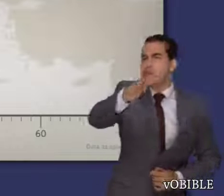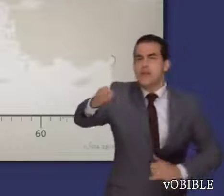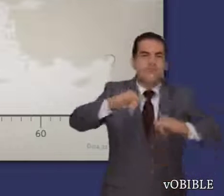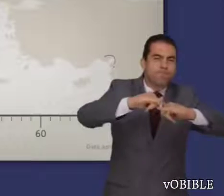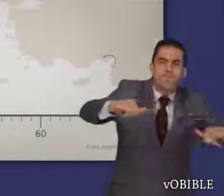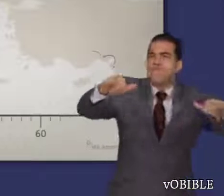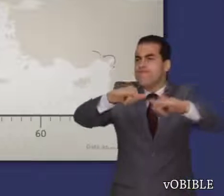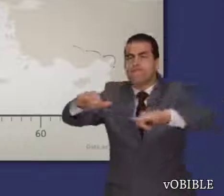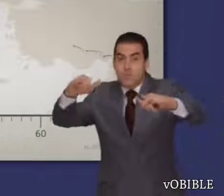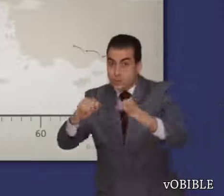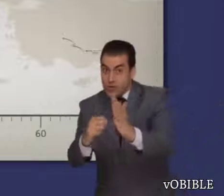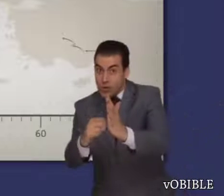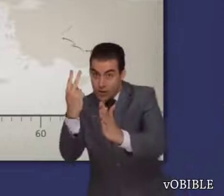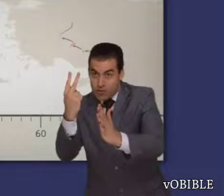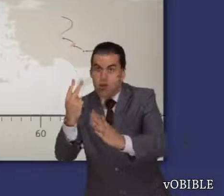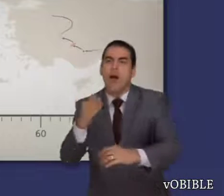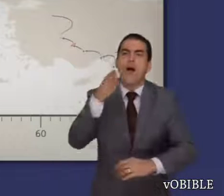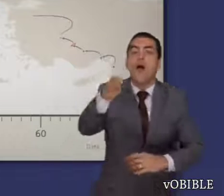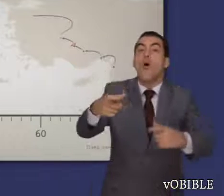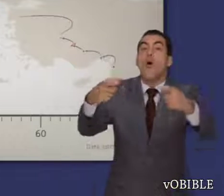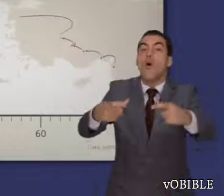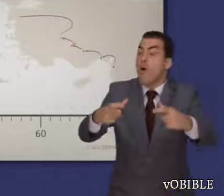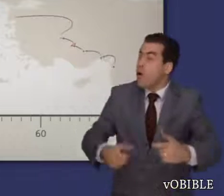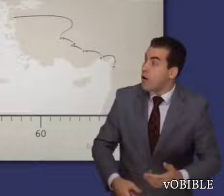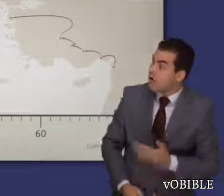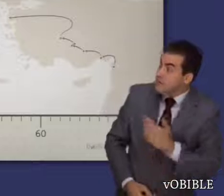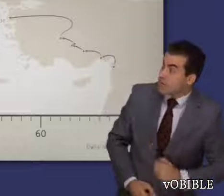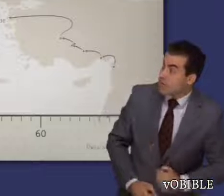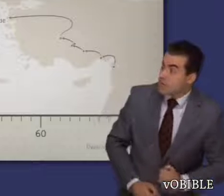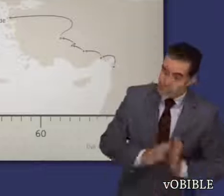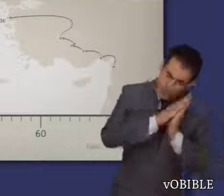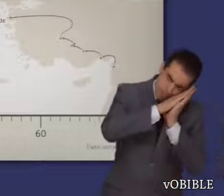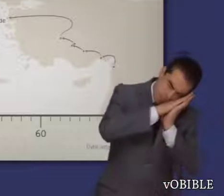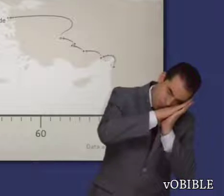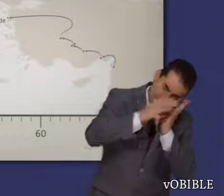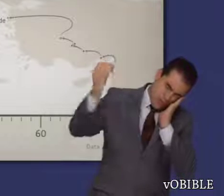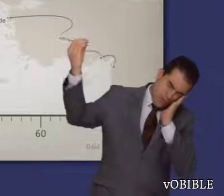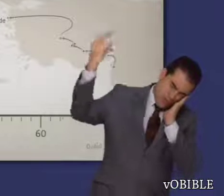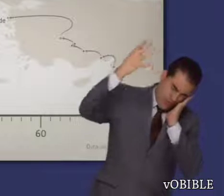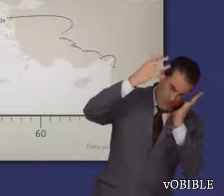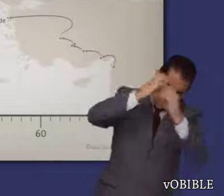Alguns anos antes, Paulo recebeu uma visão quando estava em Troade durante sua segunda viagem missionária.